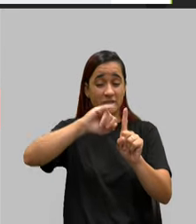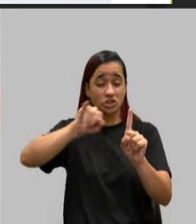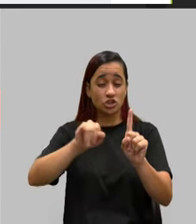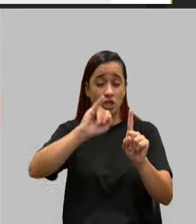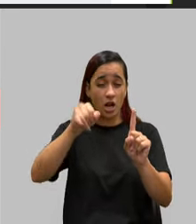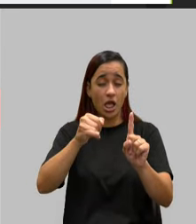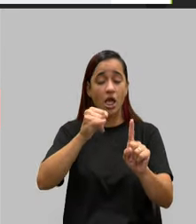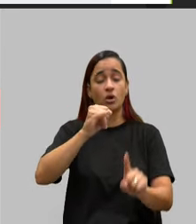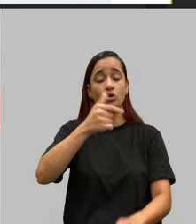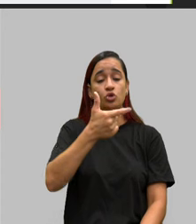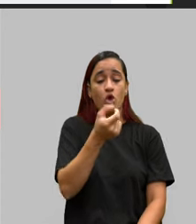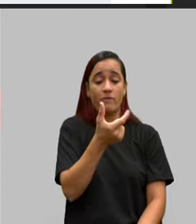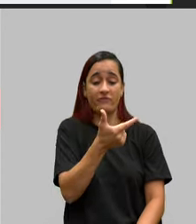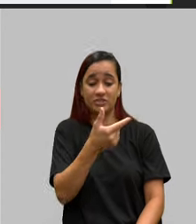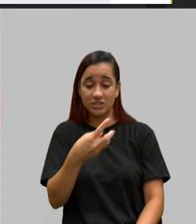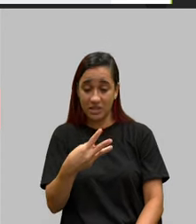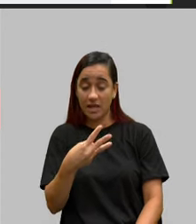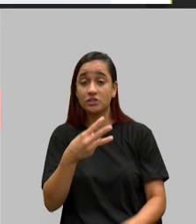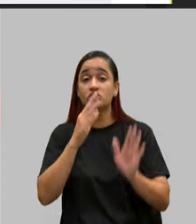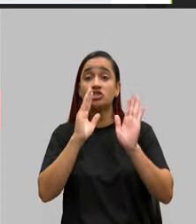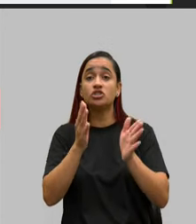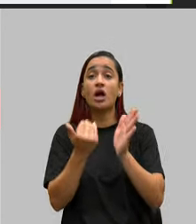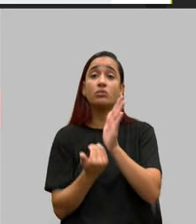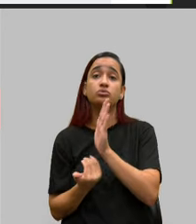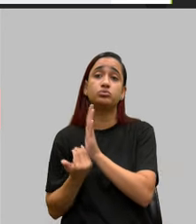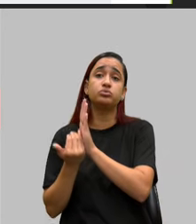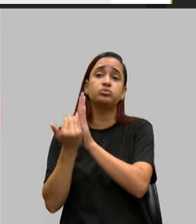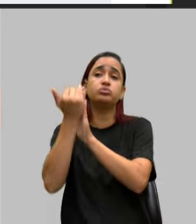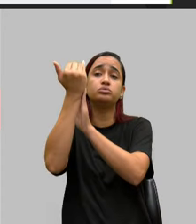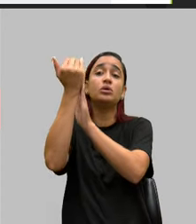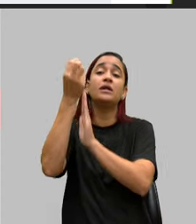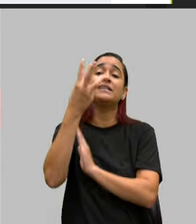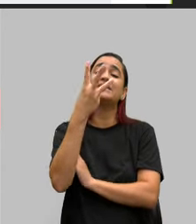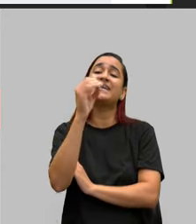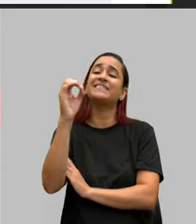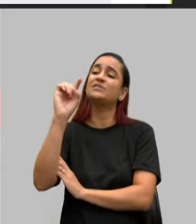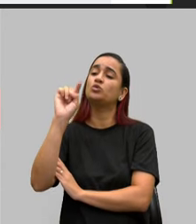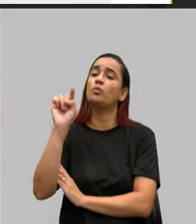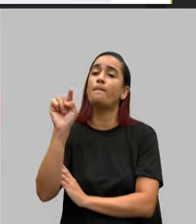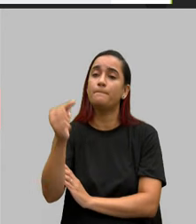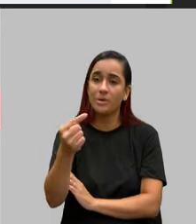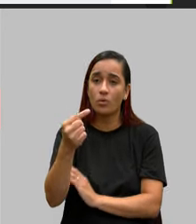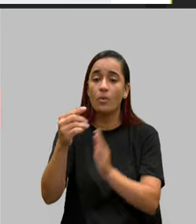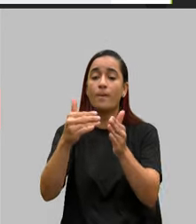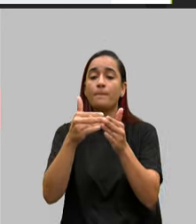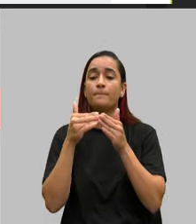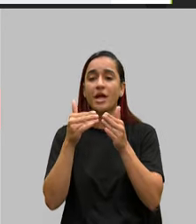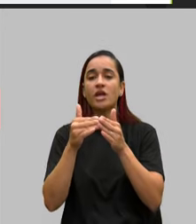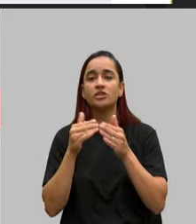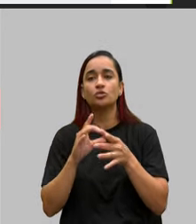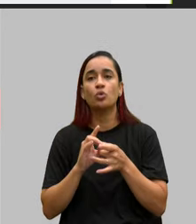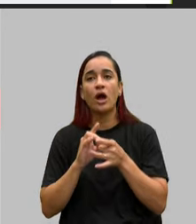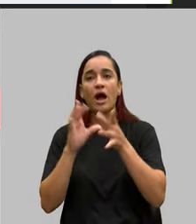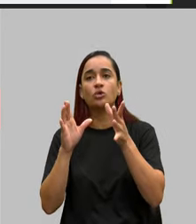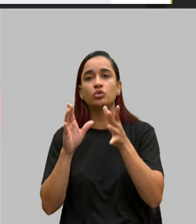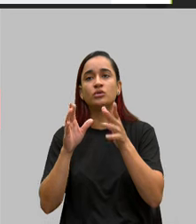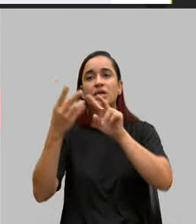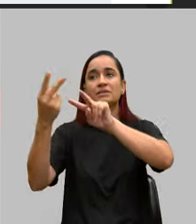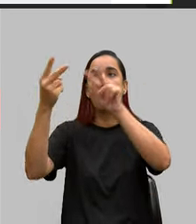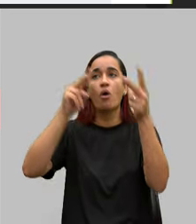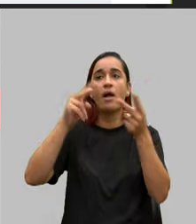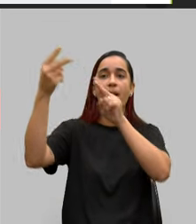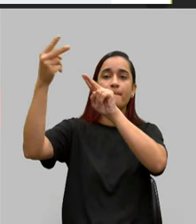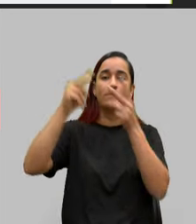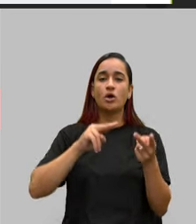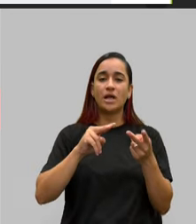ó já chegou a mais de 300.000 pedidos de autorização de importação